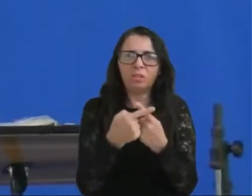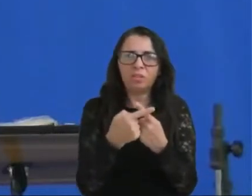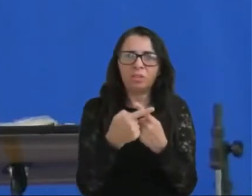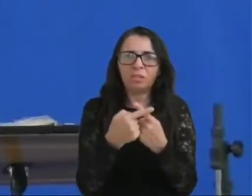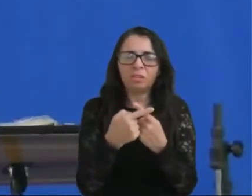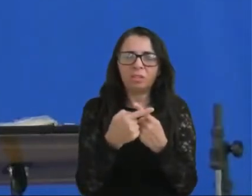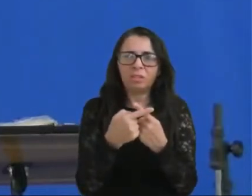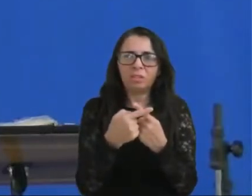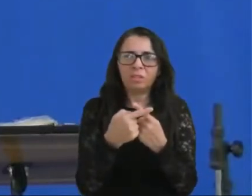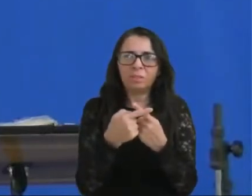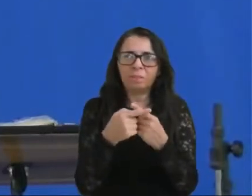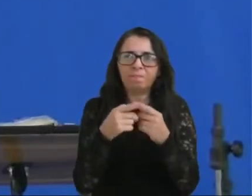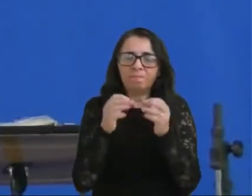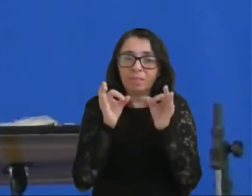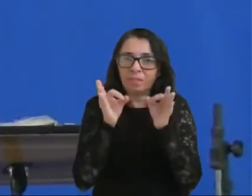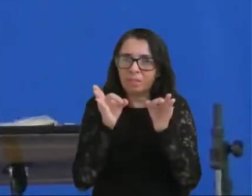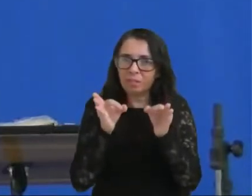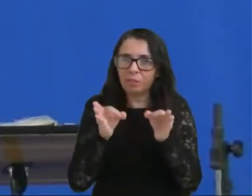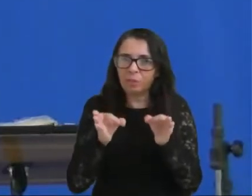Arrependa-te.